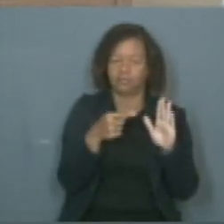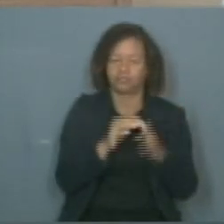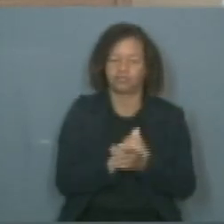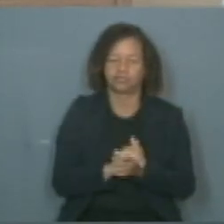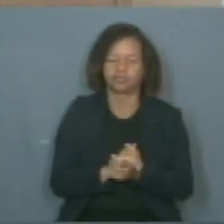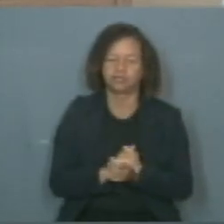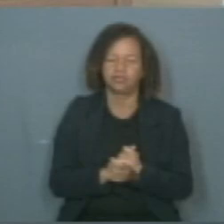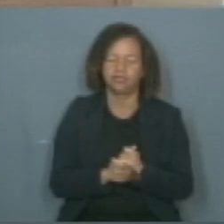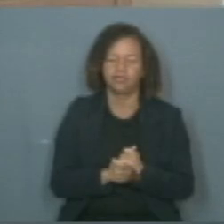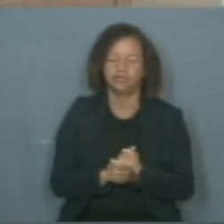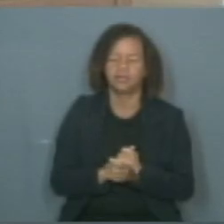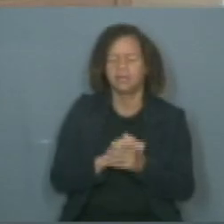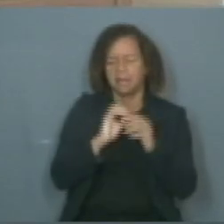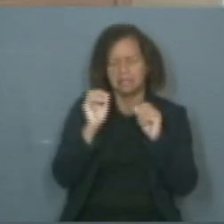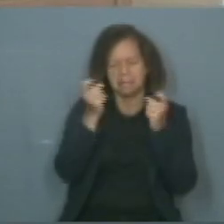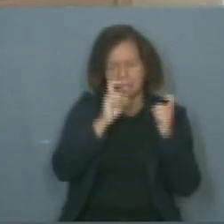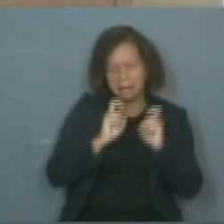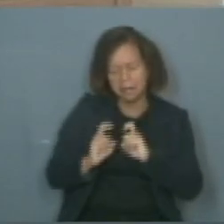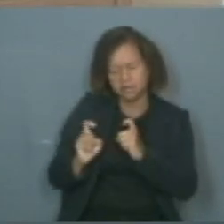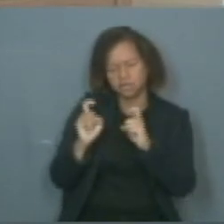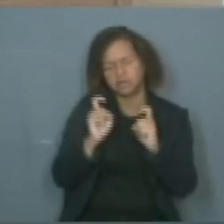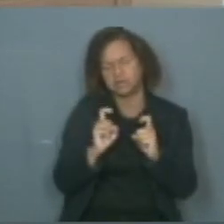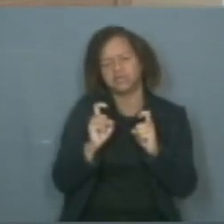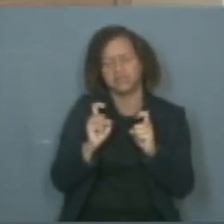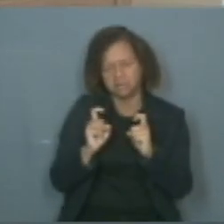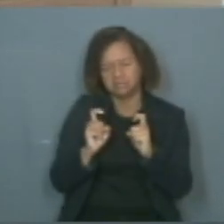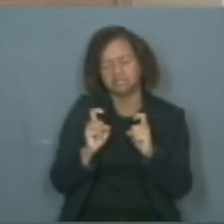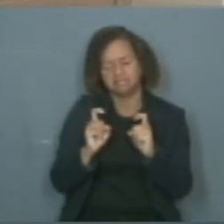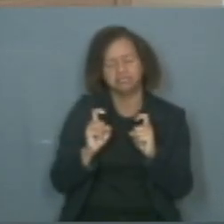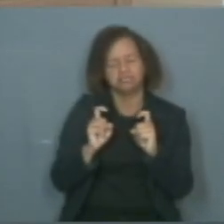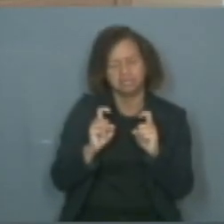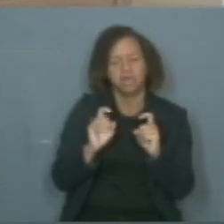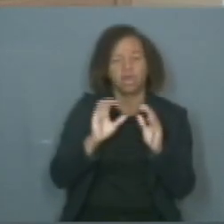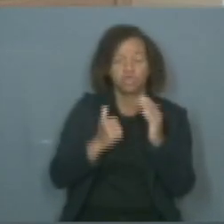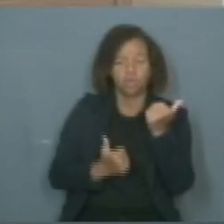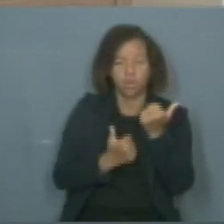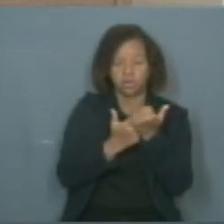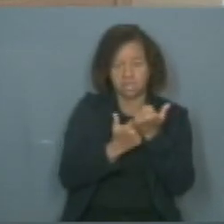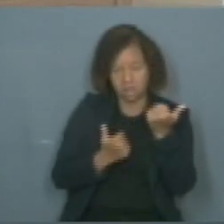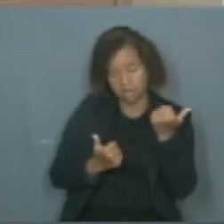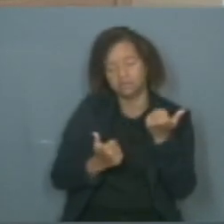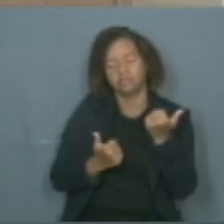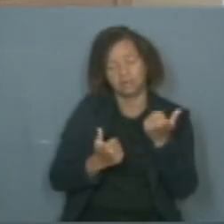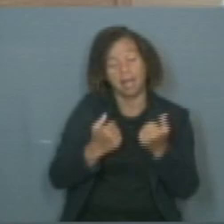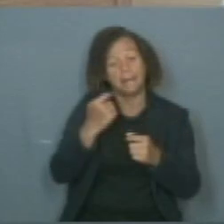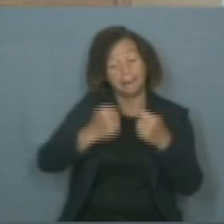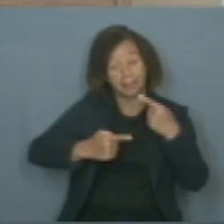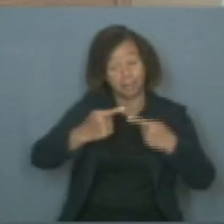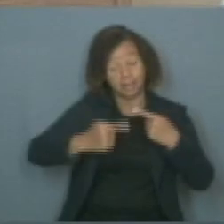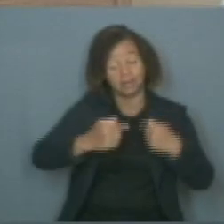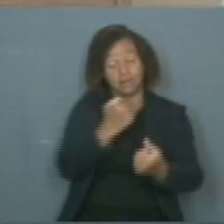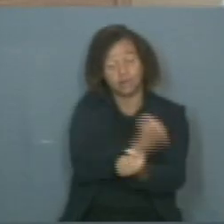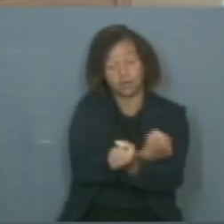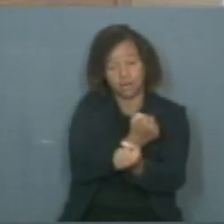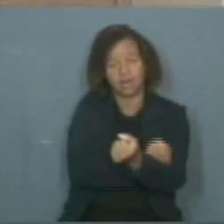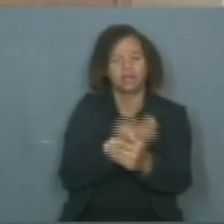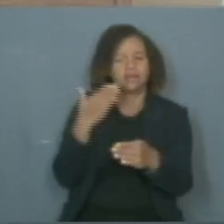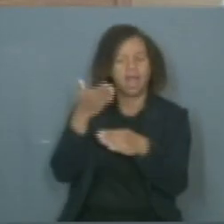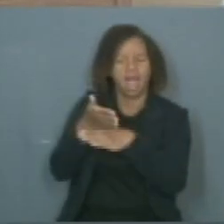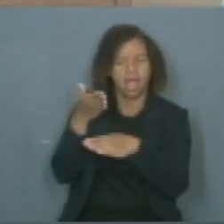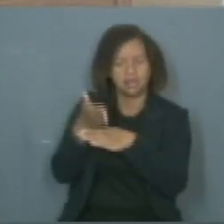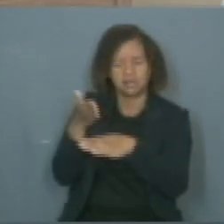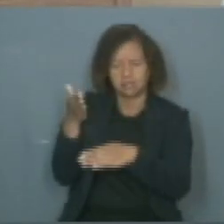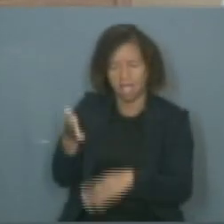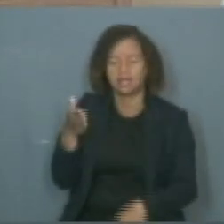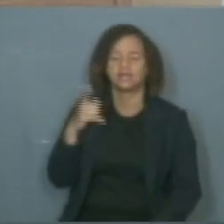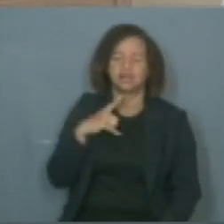gente pôde discutir com o Conselho de Política sobre Drogas, o CEPAD, e tivemos acesso também à